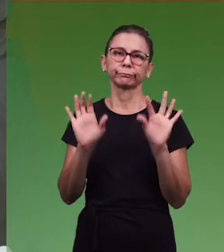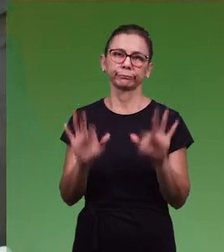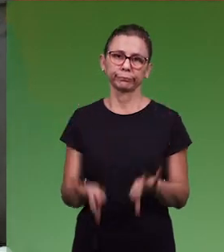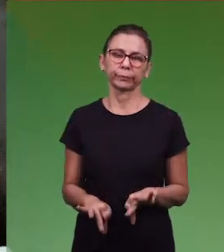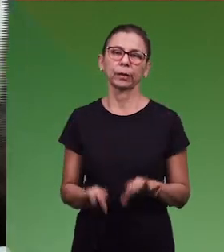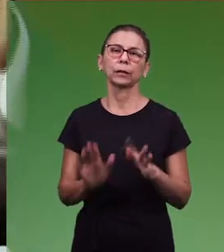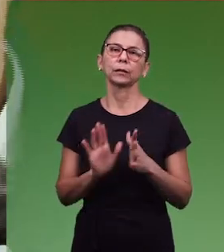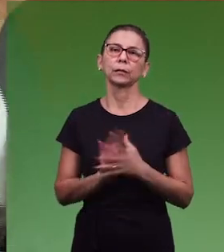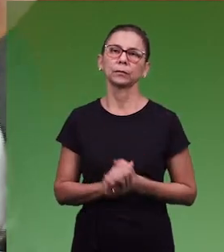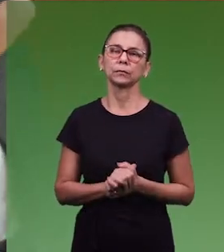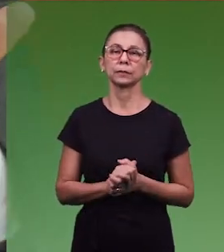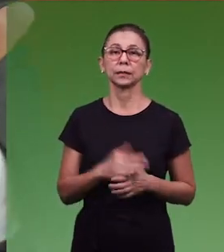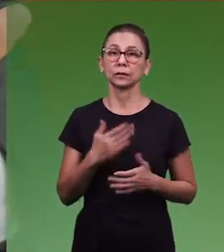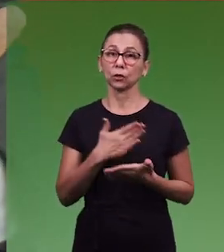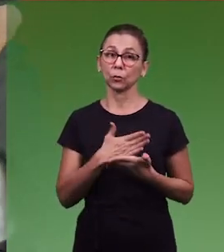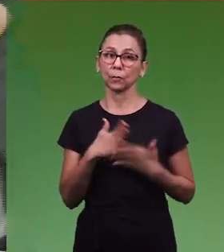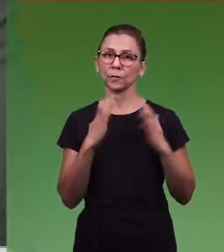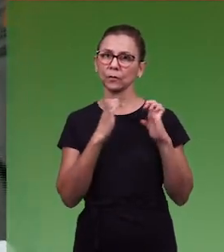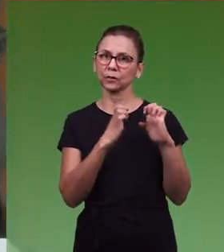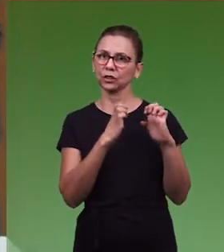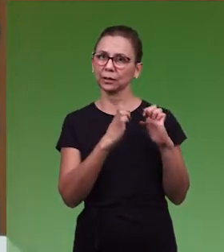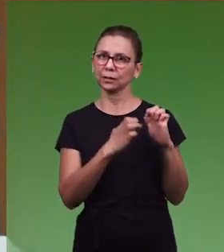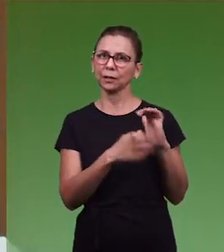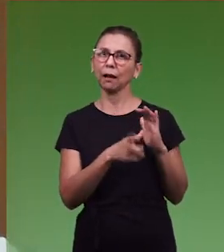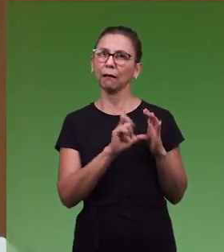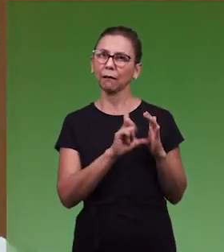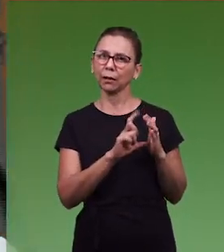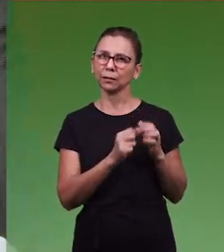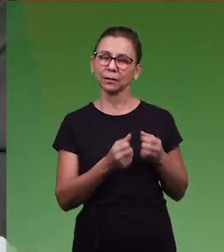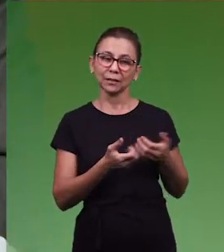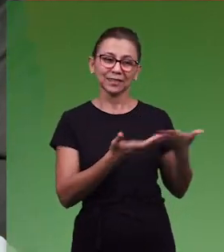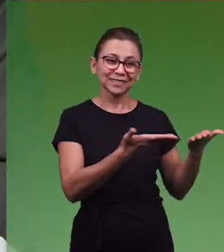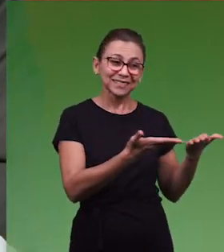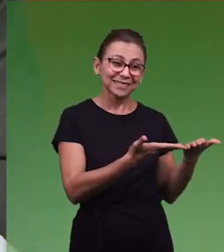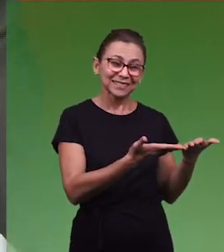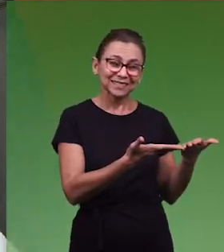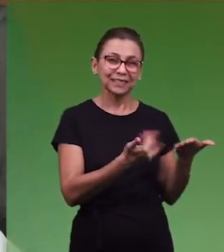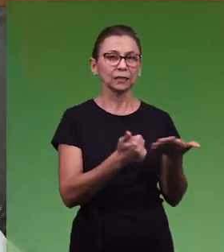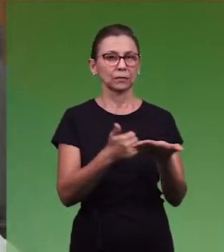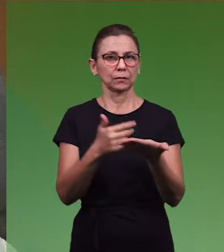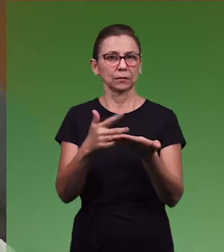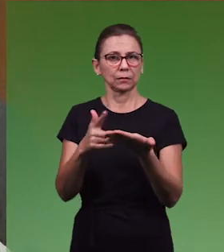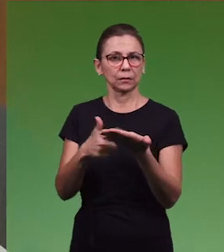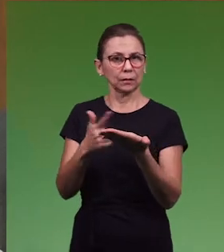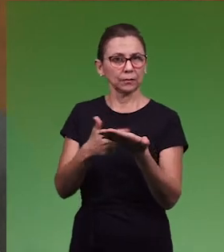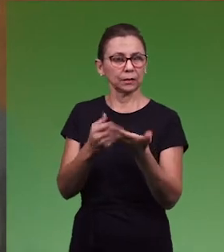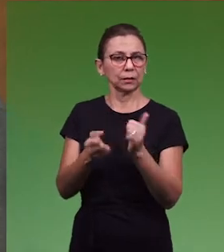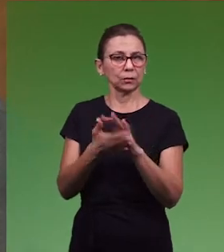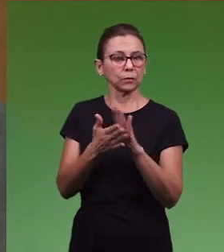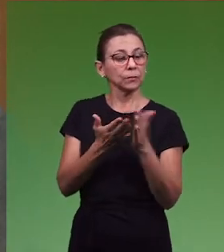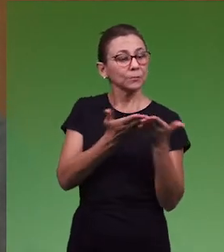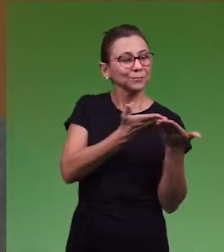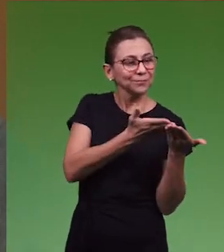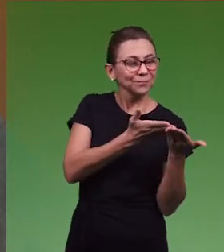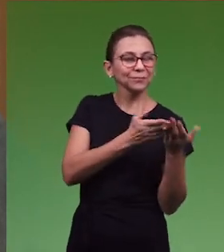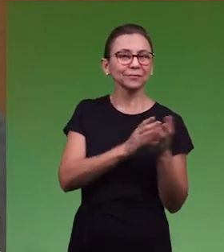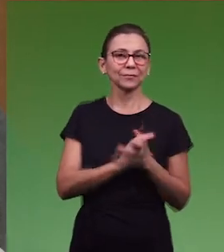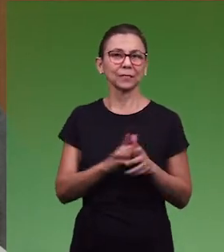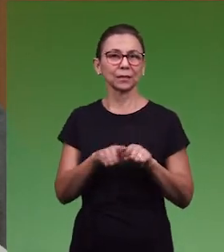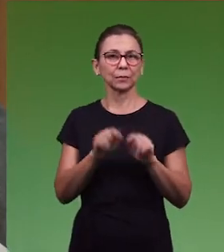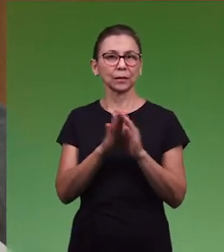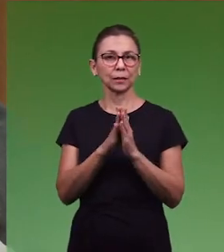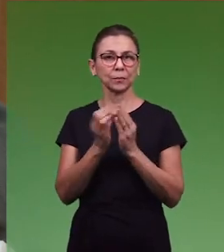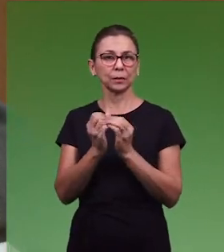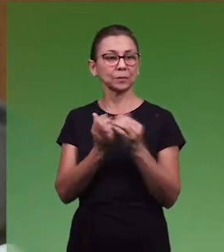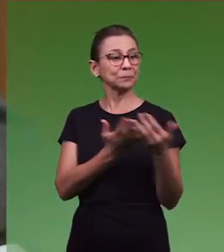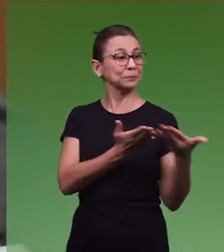já está no meio da evangelização. Oferecendo a coletânea e a Bíblia, você já começou a evangelizar.